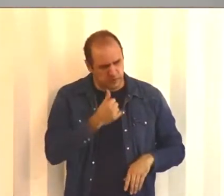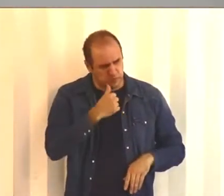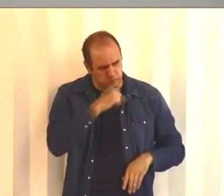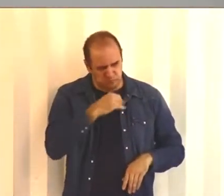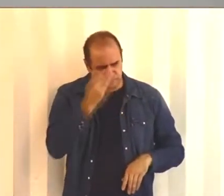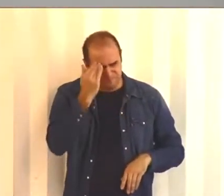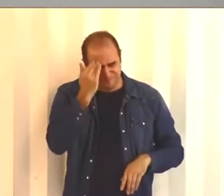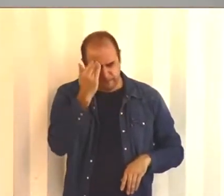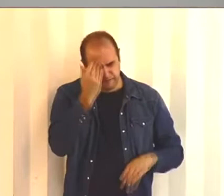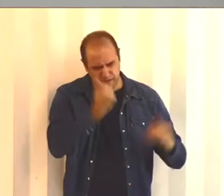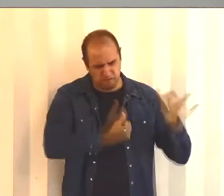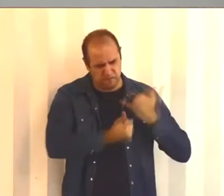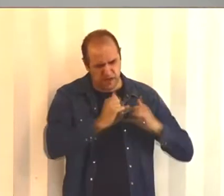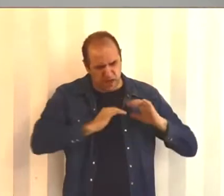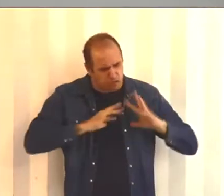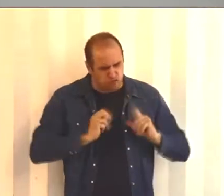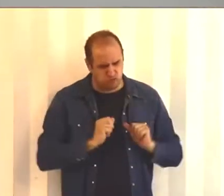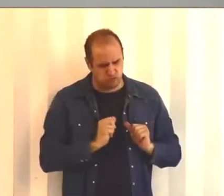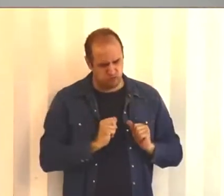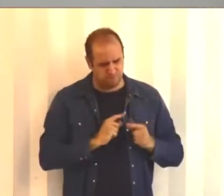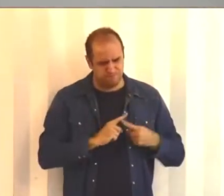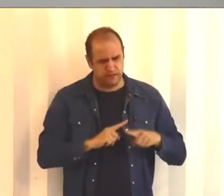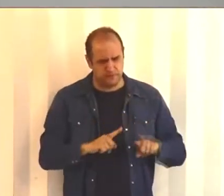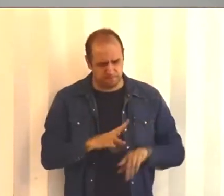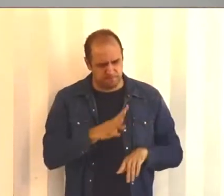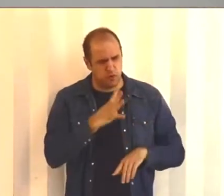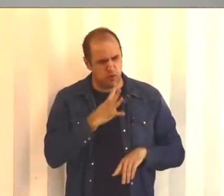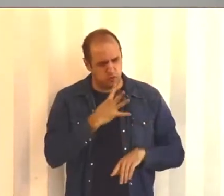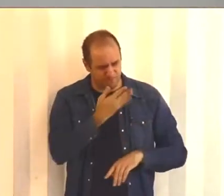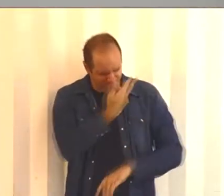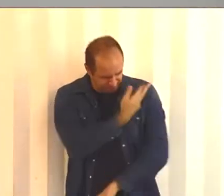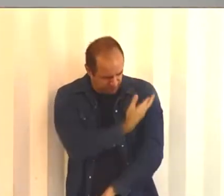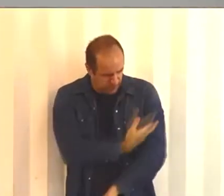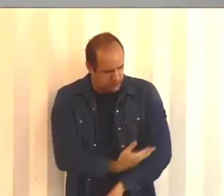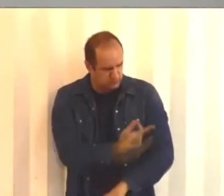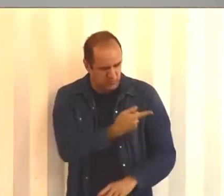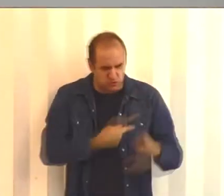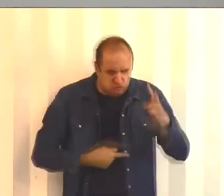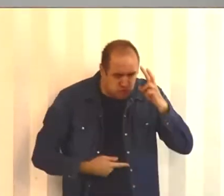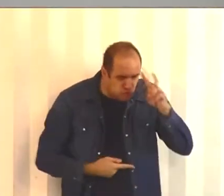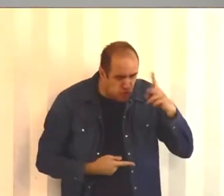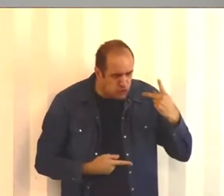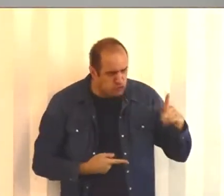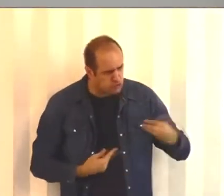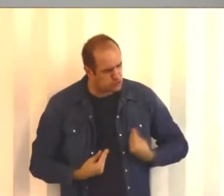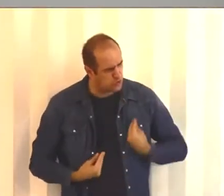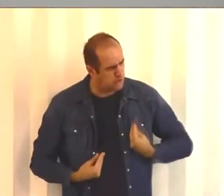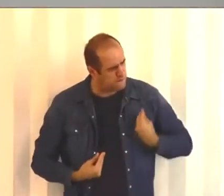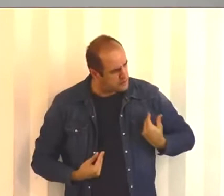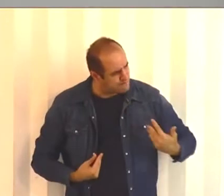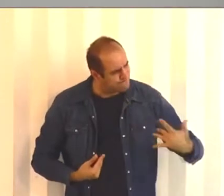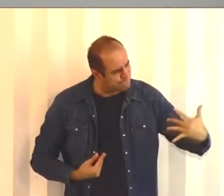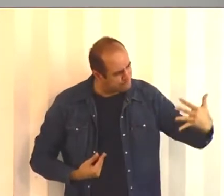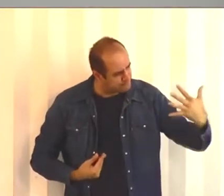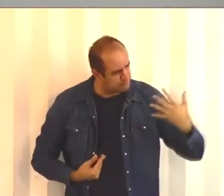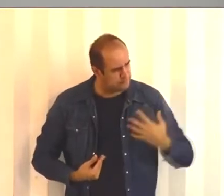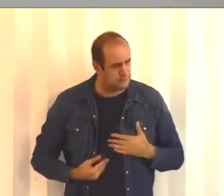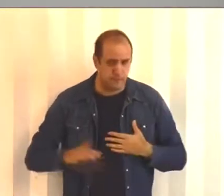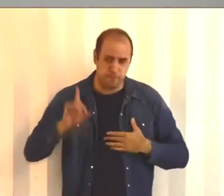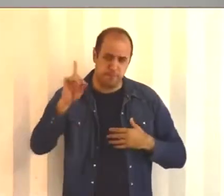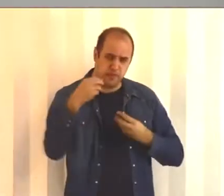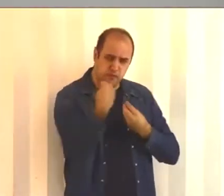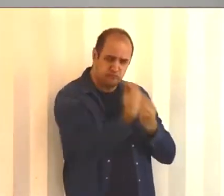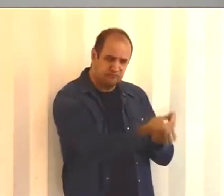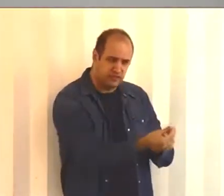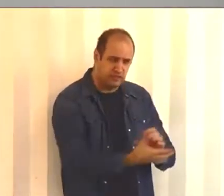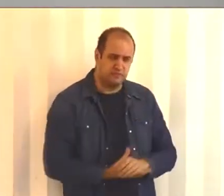não entenda tudo o que você está dizendo, mas eu tenho que reconhecer a história da tua vida, a história que Deus te deu. Sabe,